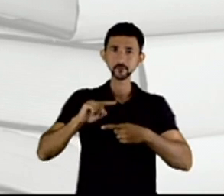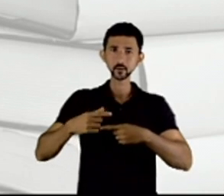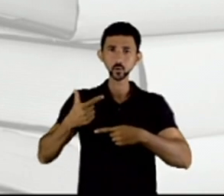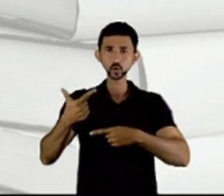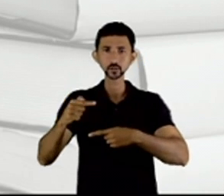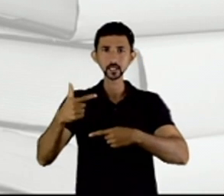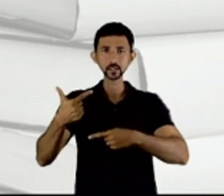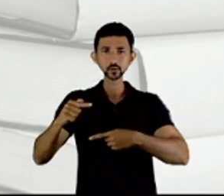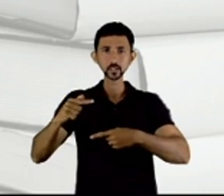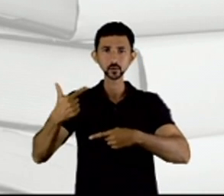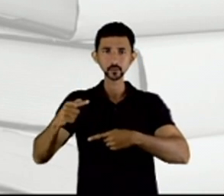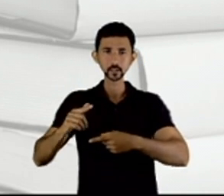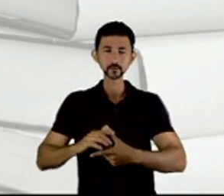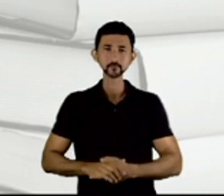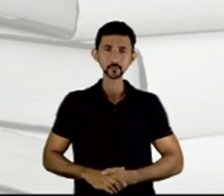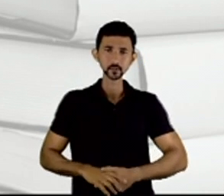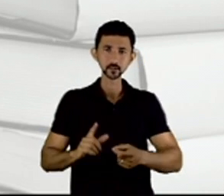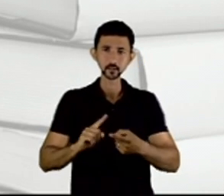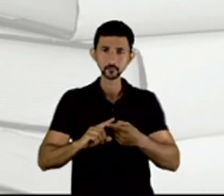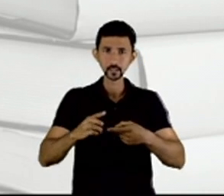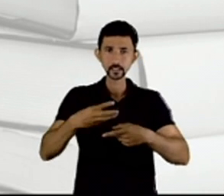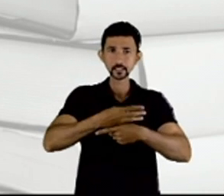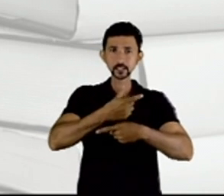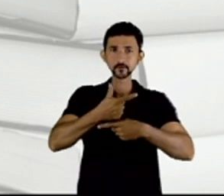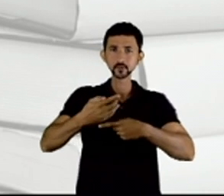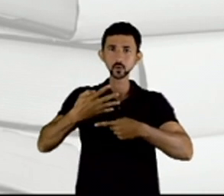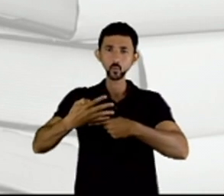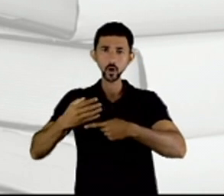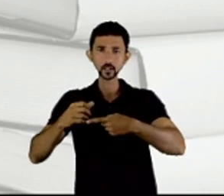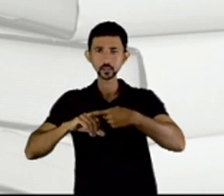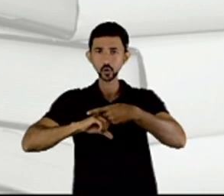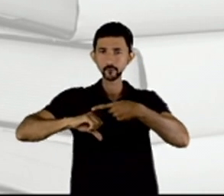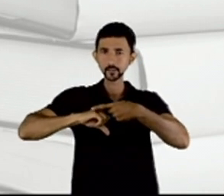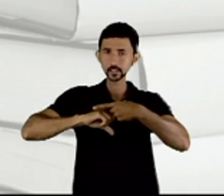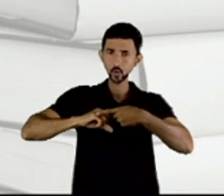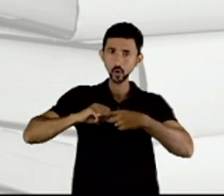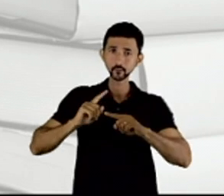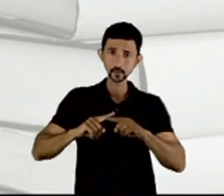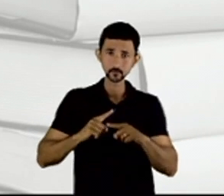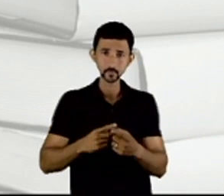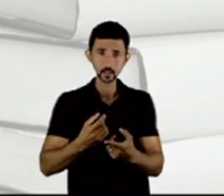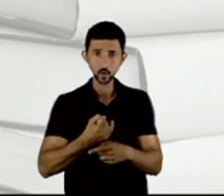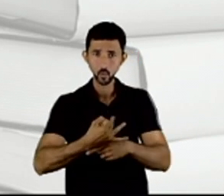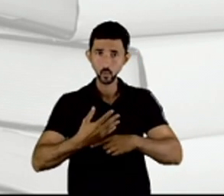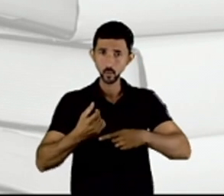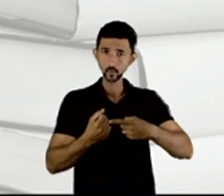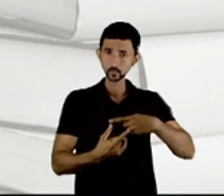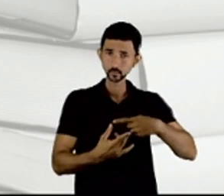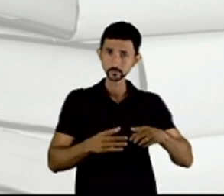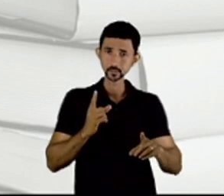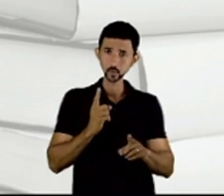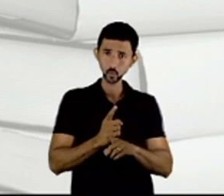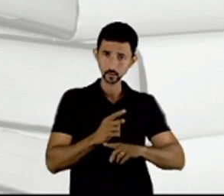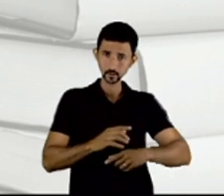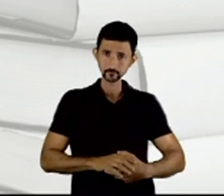3,272727, assim como 324 99 avos é a fração da dízima periódica